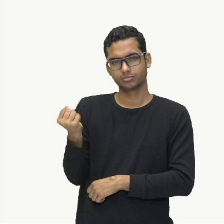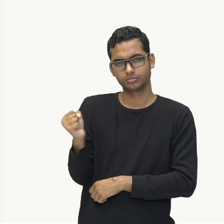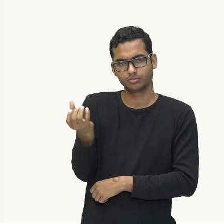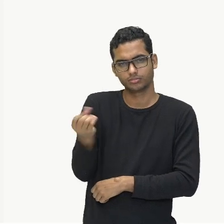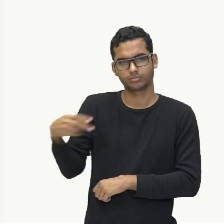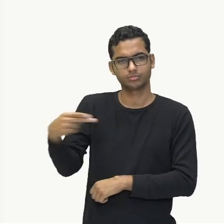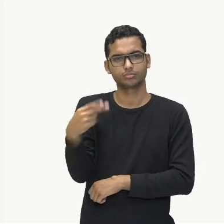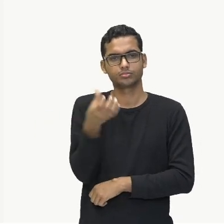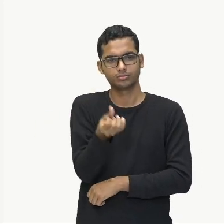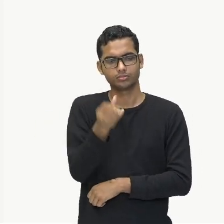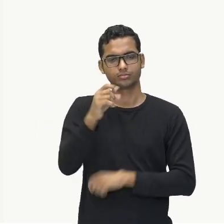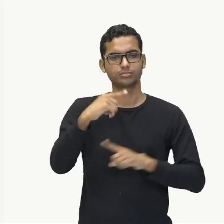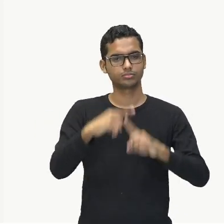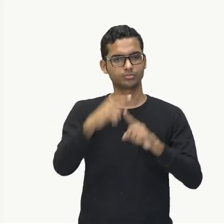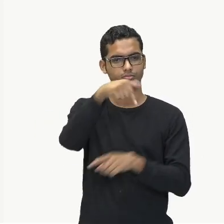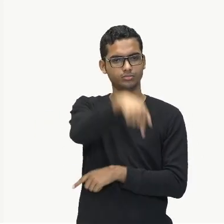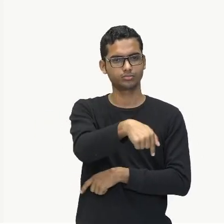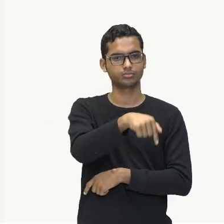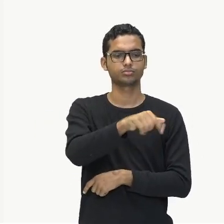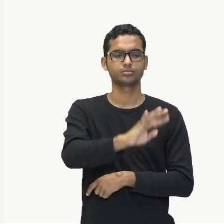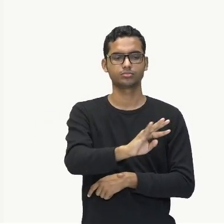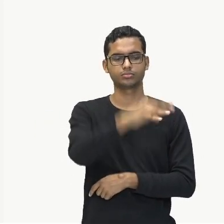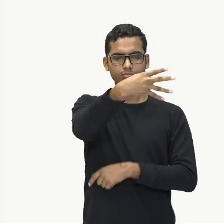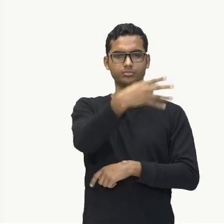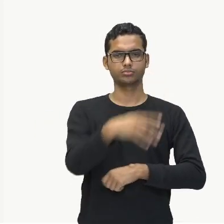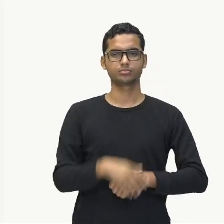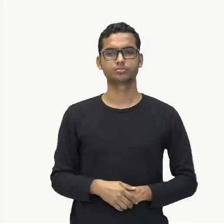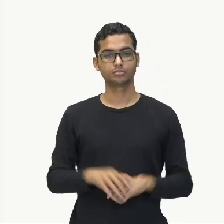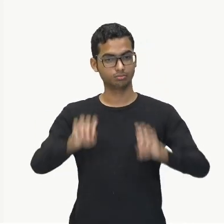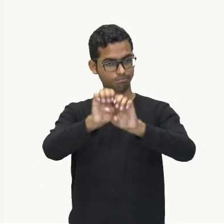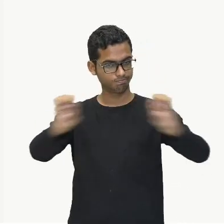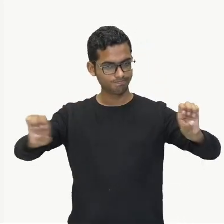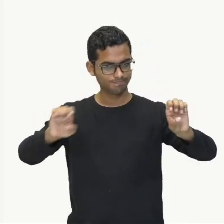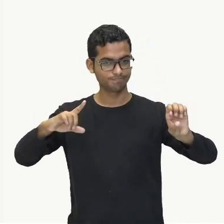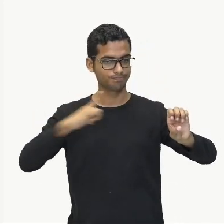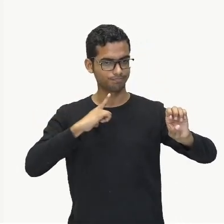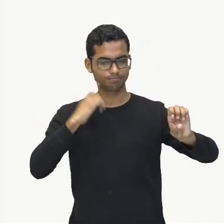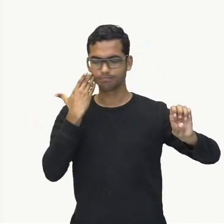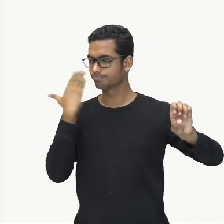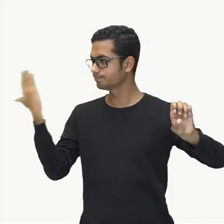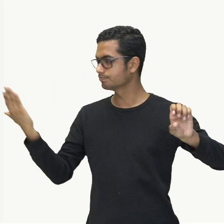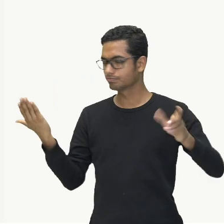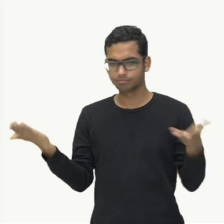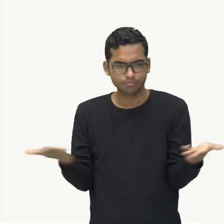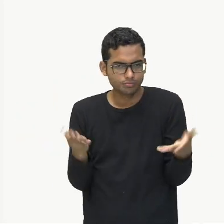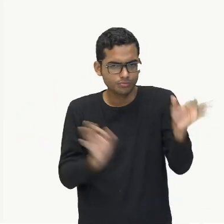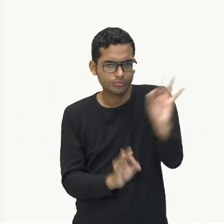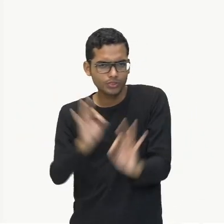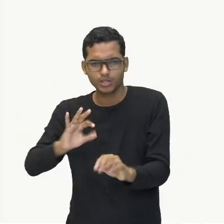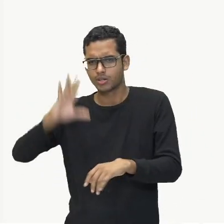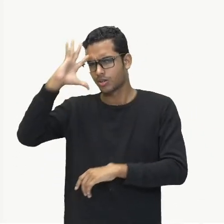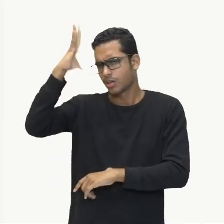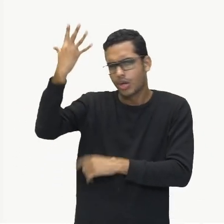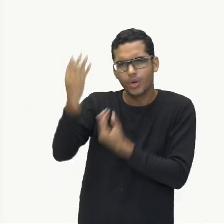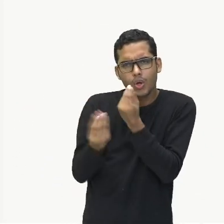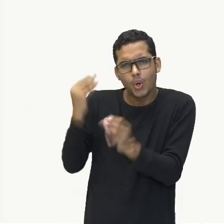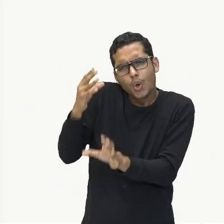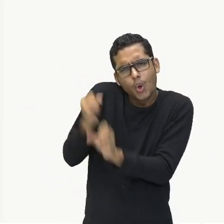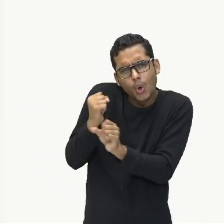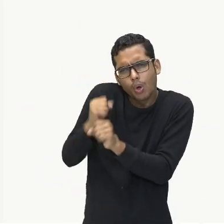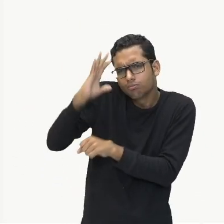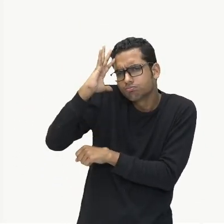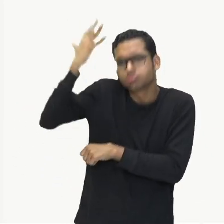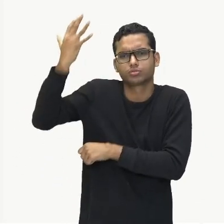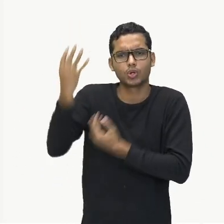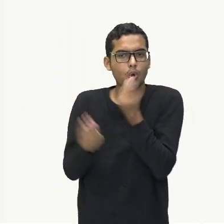nós temos agora uma equação. Nós precisamos resolver essa